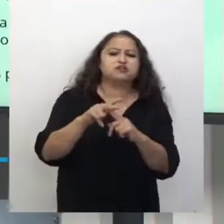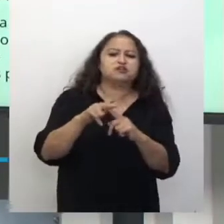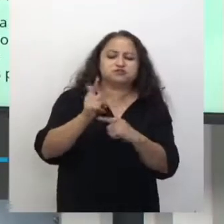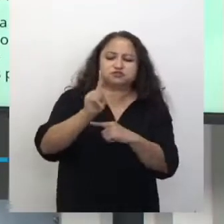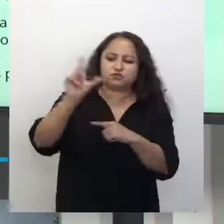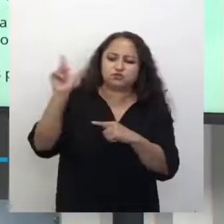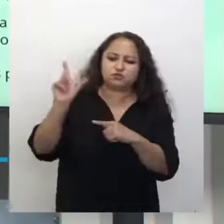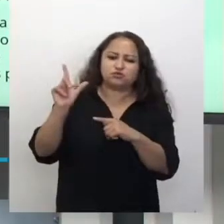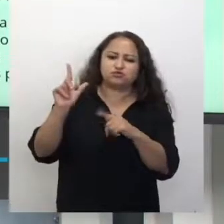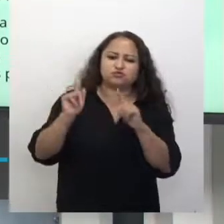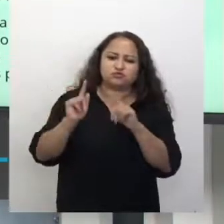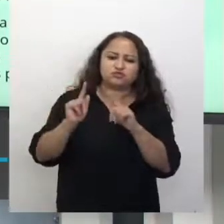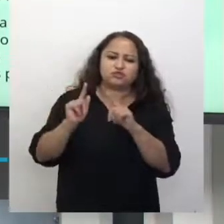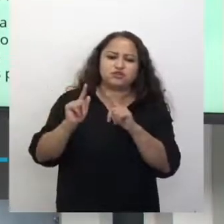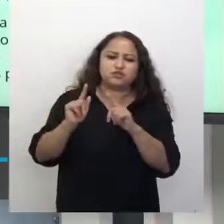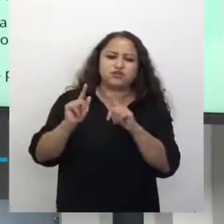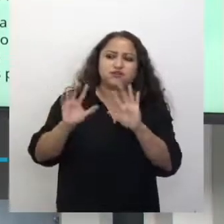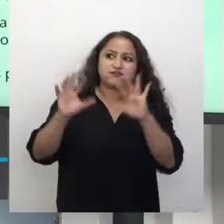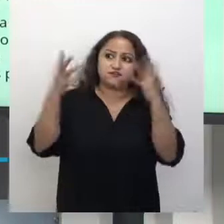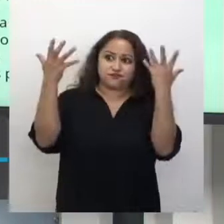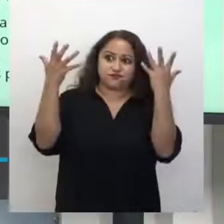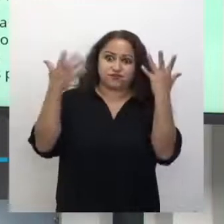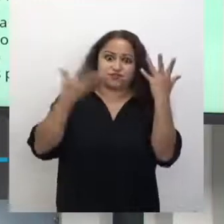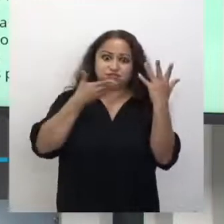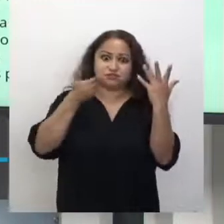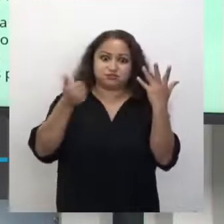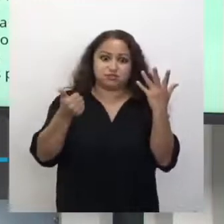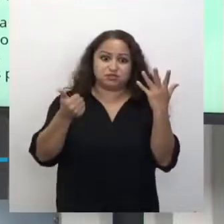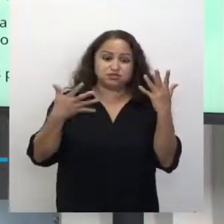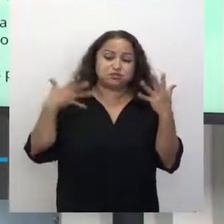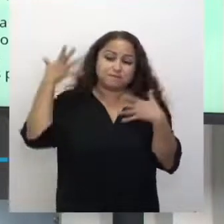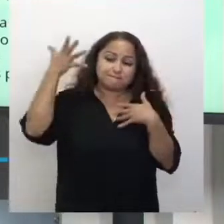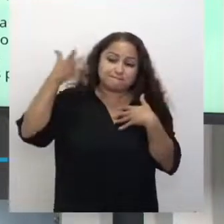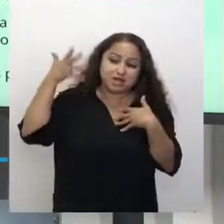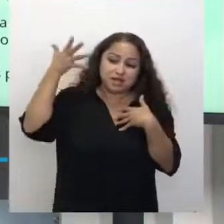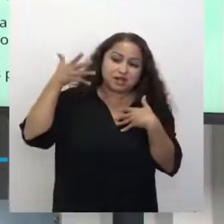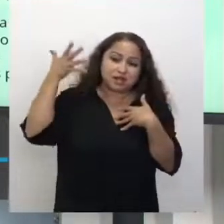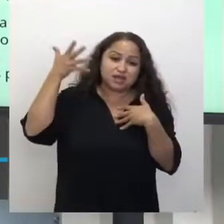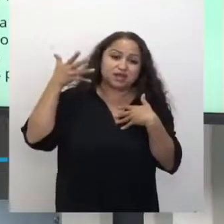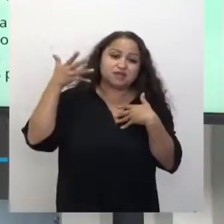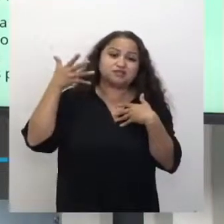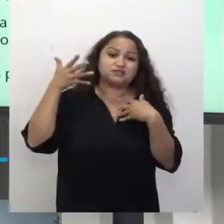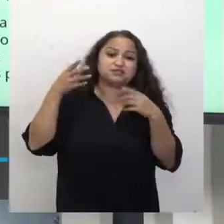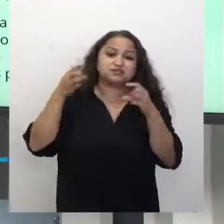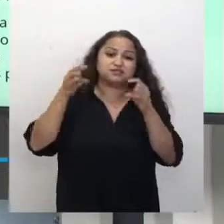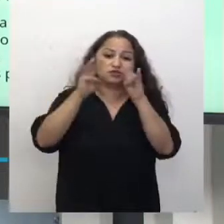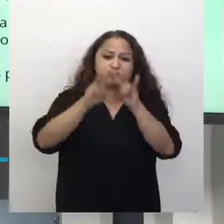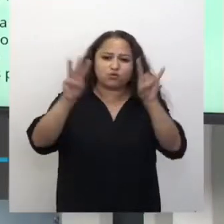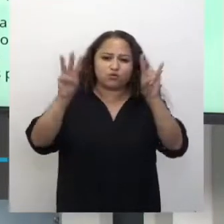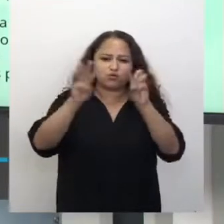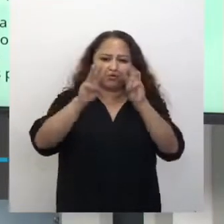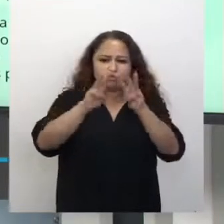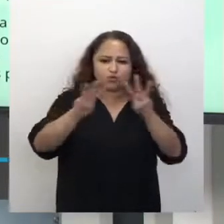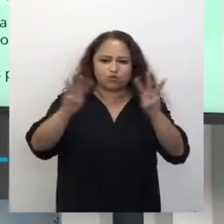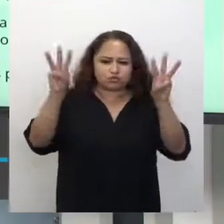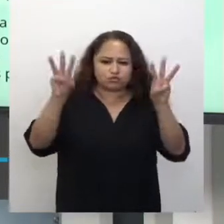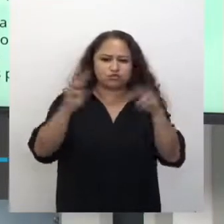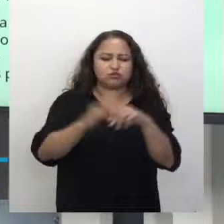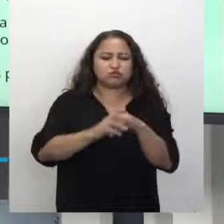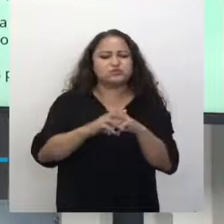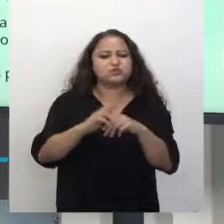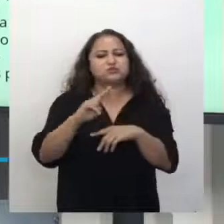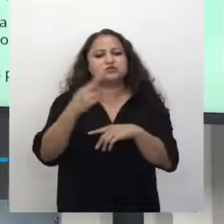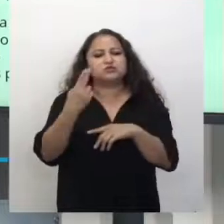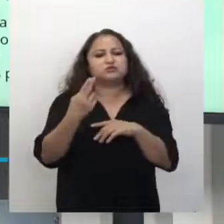maiores, geralmente acontecem palestras, workshops, oficinas abertas, geralmente gratuitas e abertas aos participantes, que é